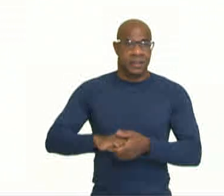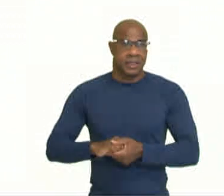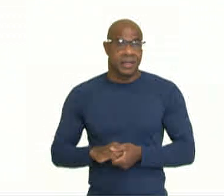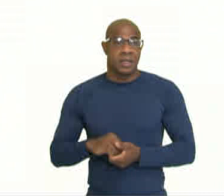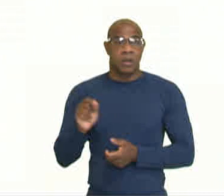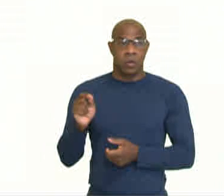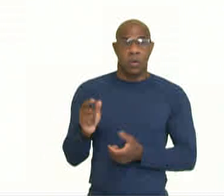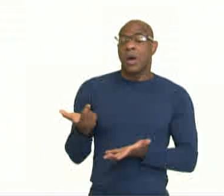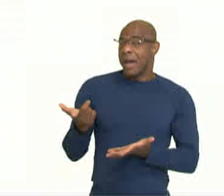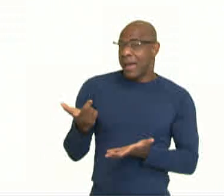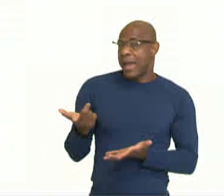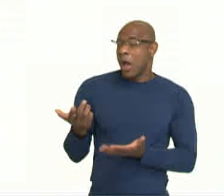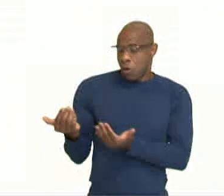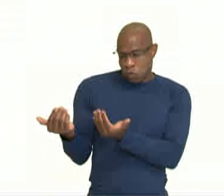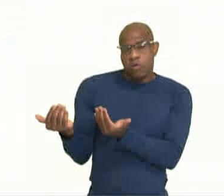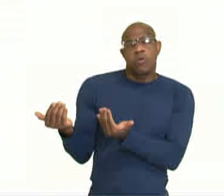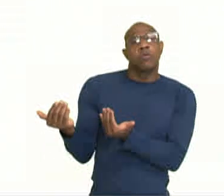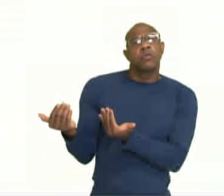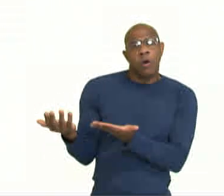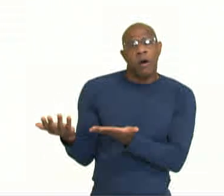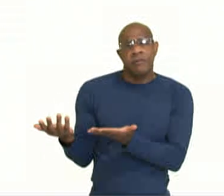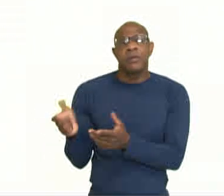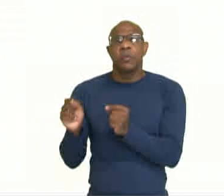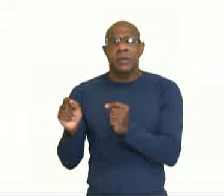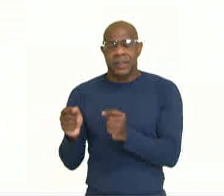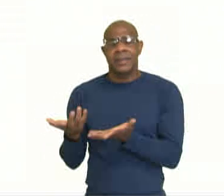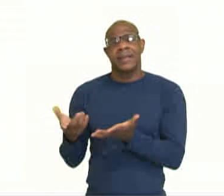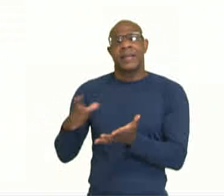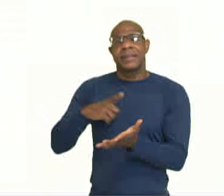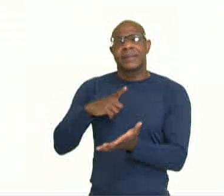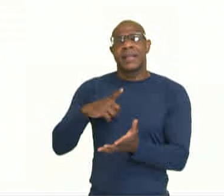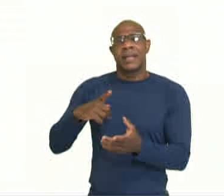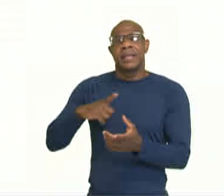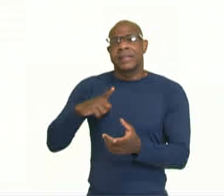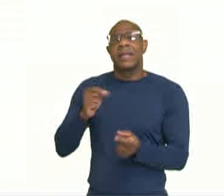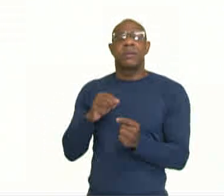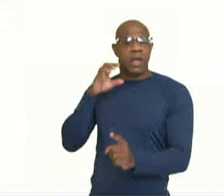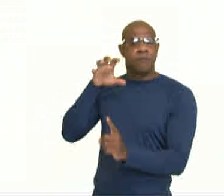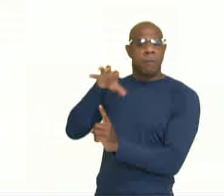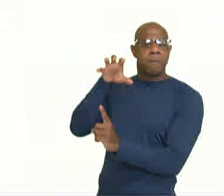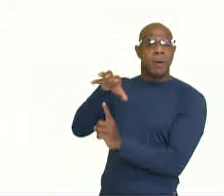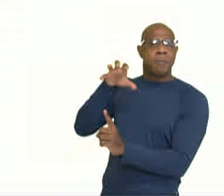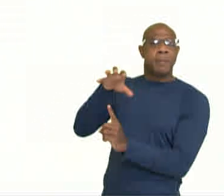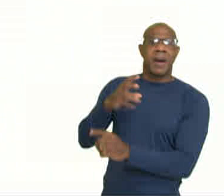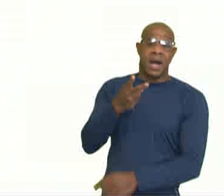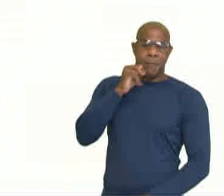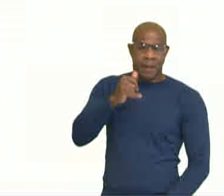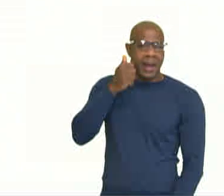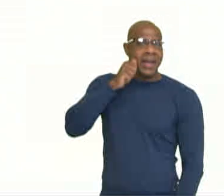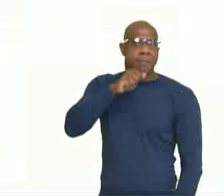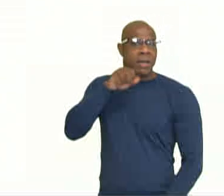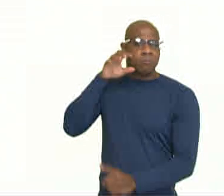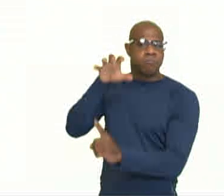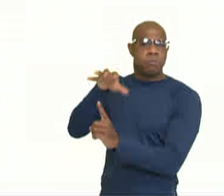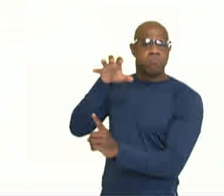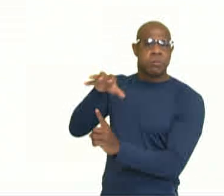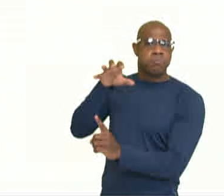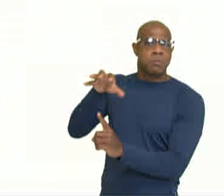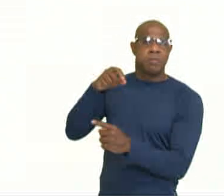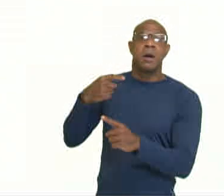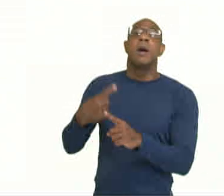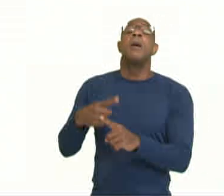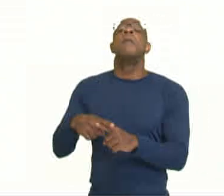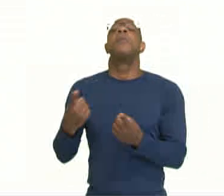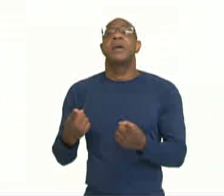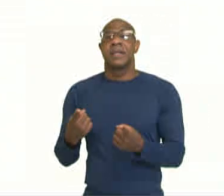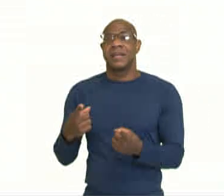os jovens ainda é a influência familiar. A pressão dos pais pode ser um problema. Pela dependência financeira